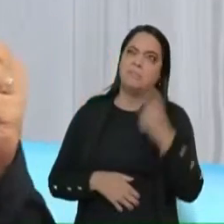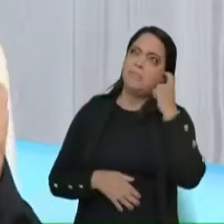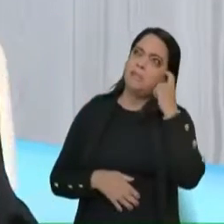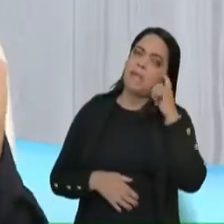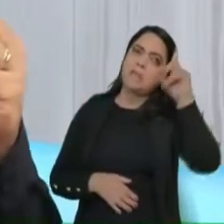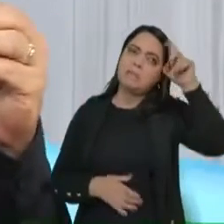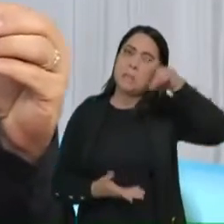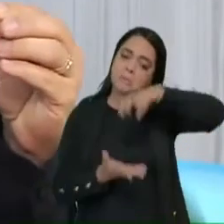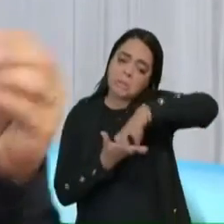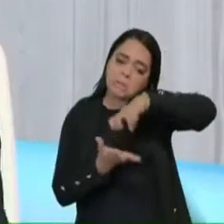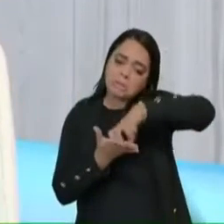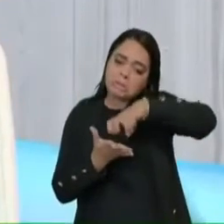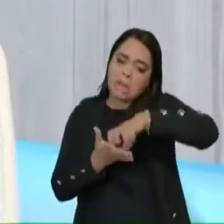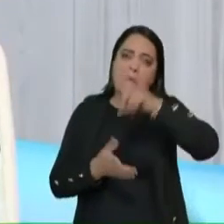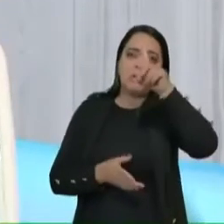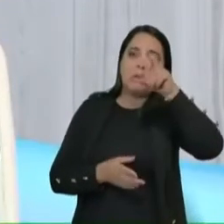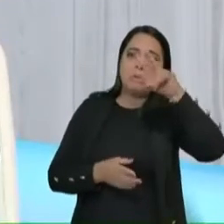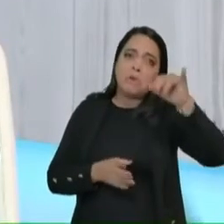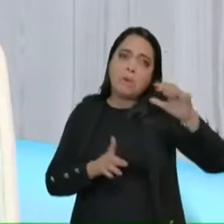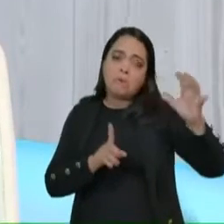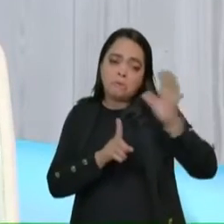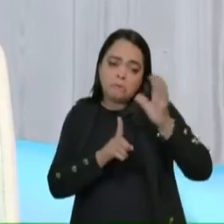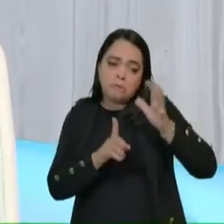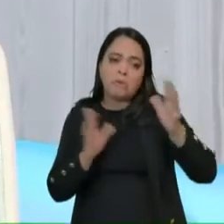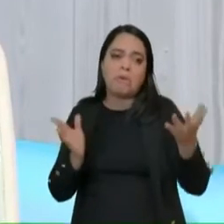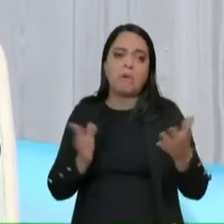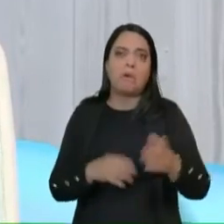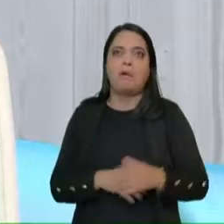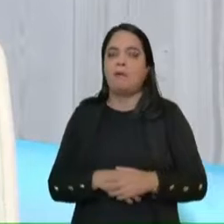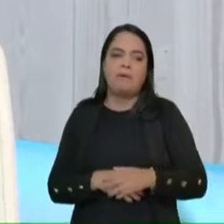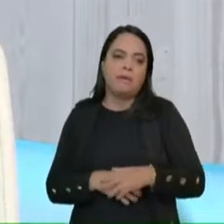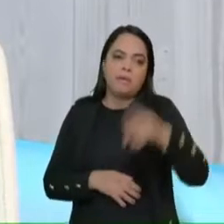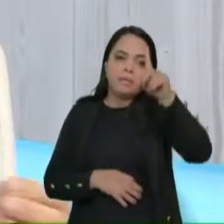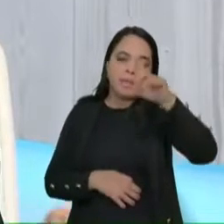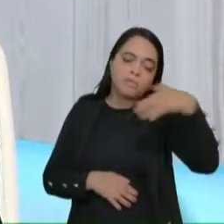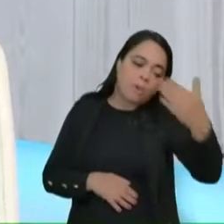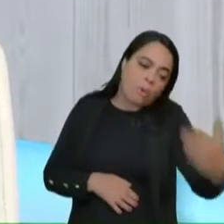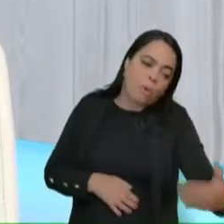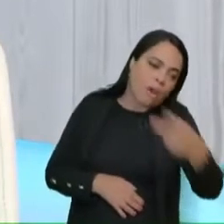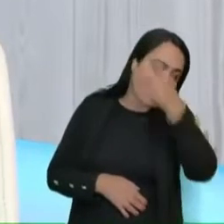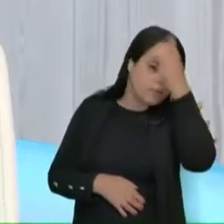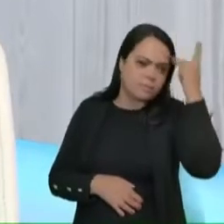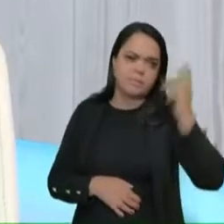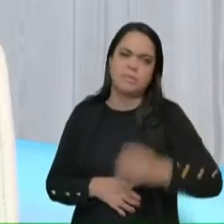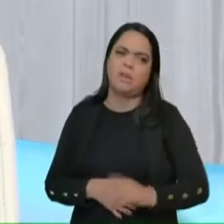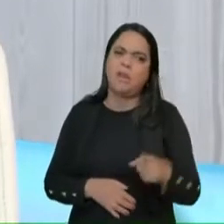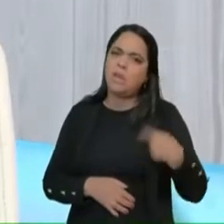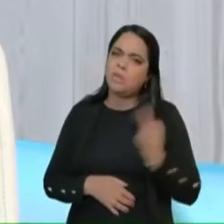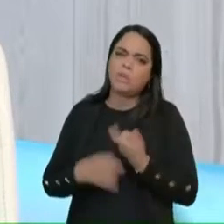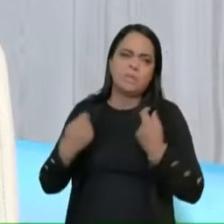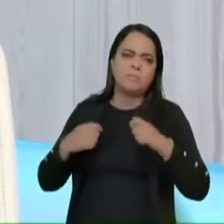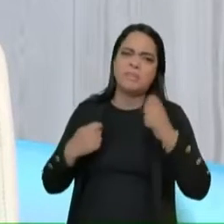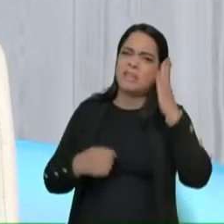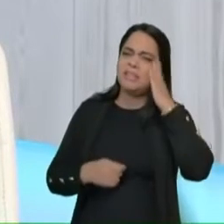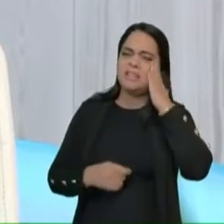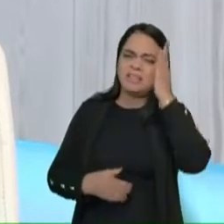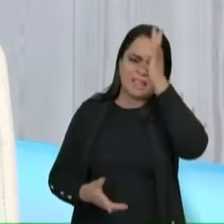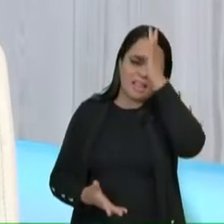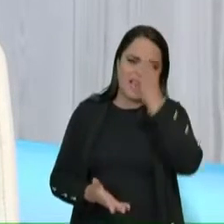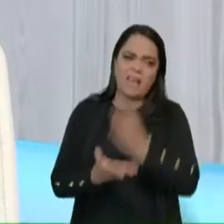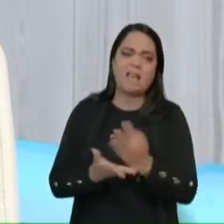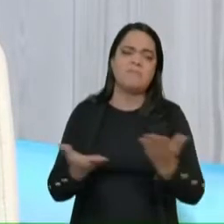vai castigar ou vai eh vai Honrar as pessoas né a gente precisa de entender a fé